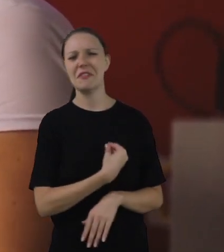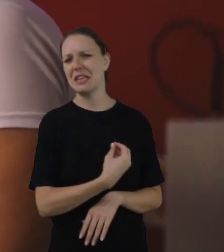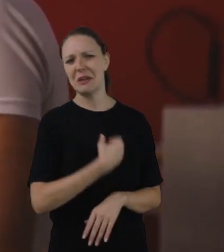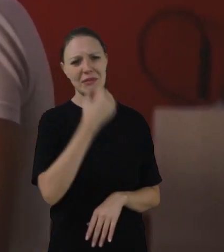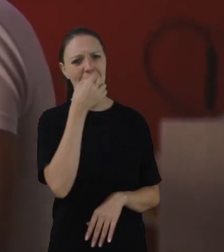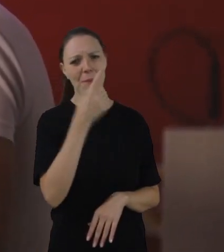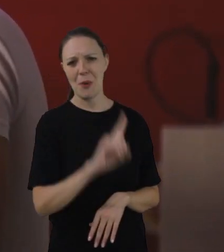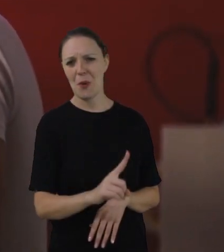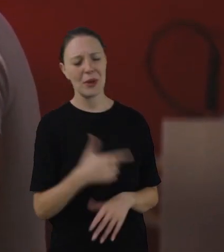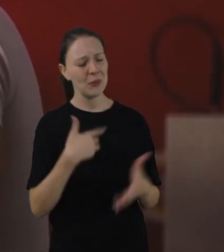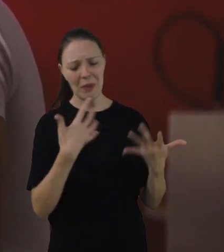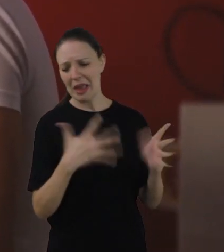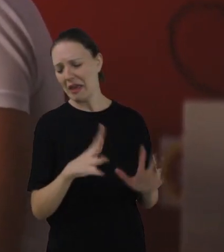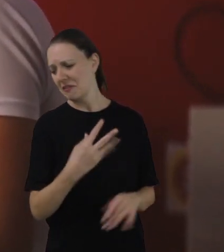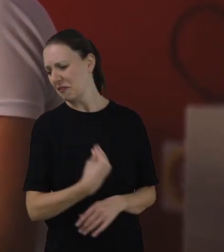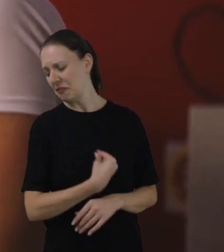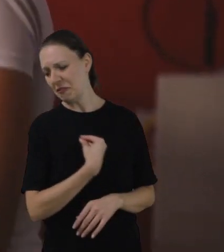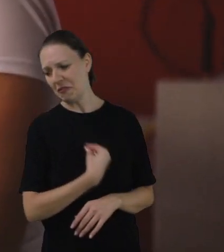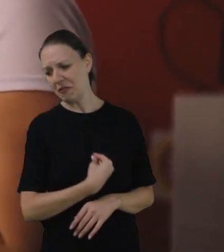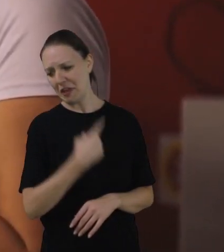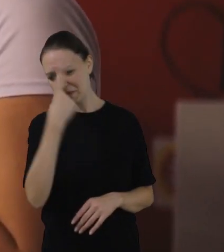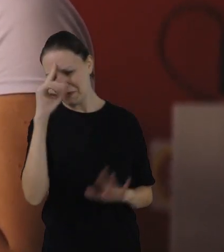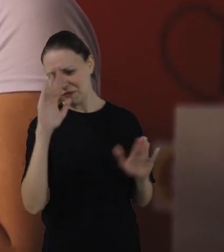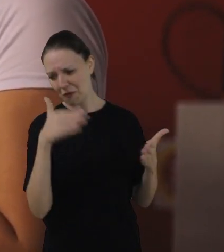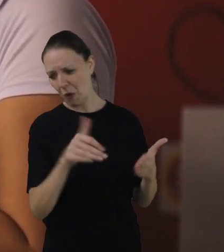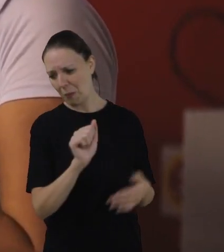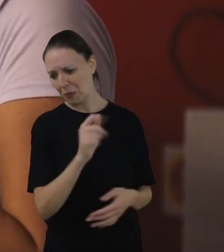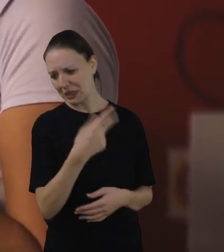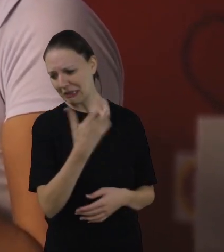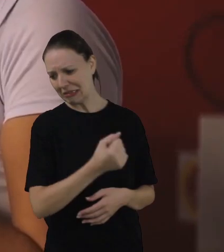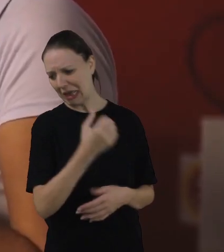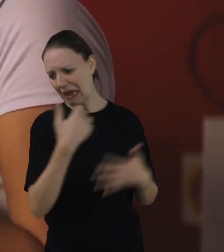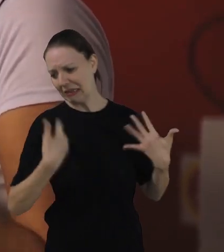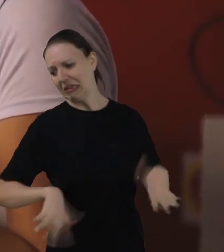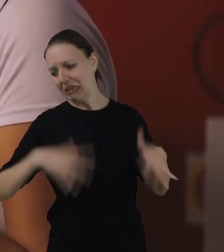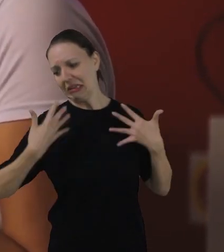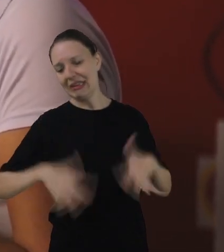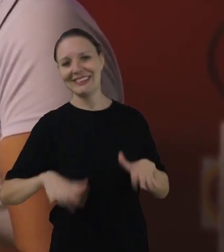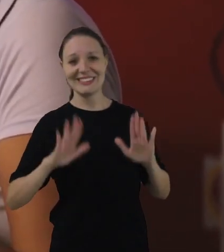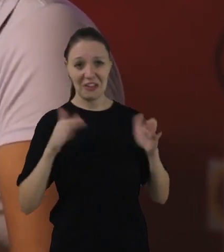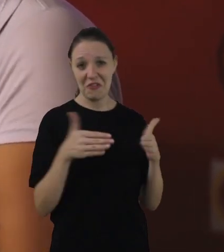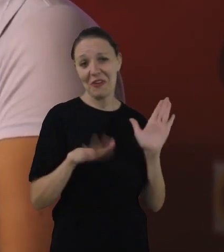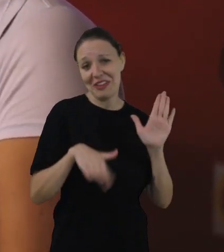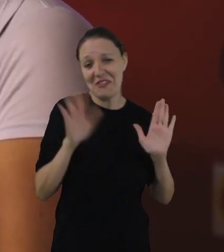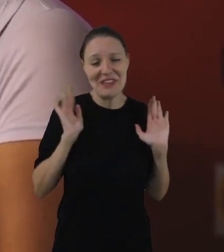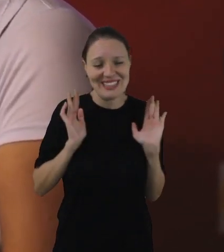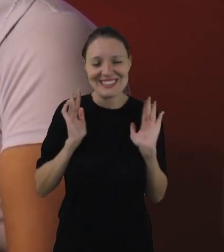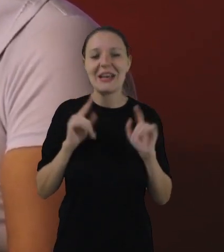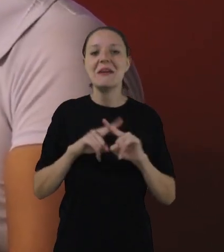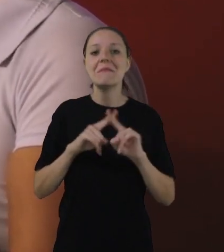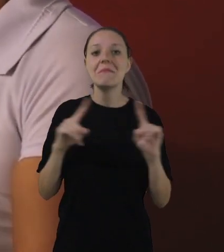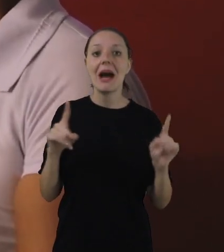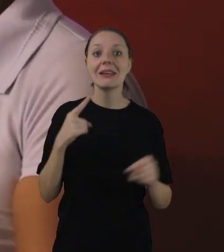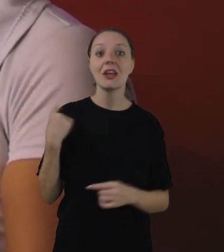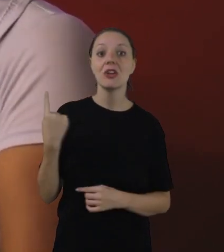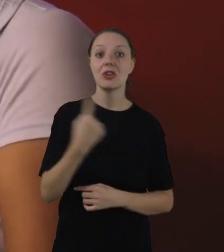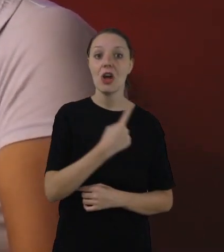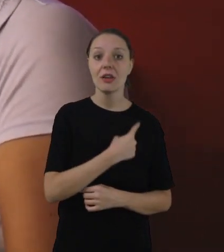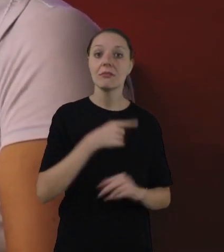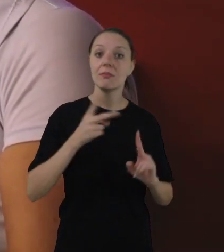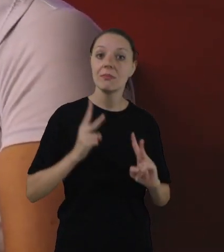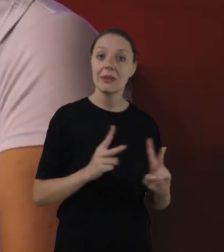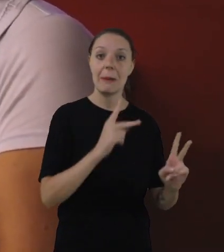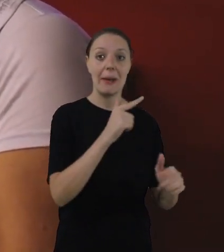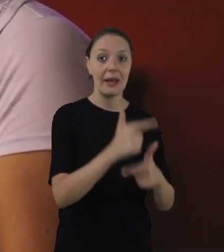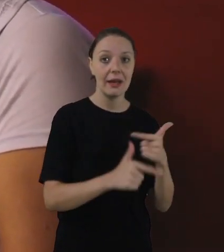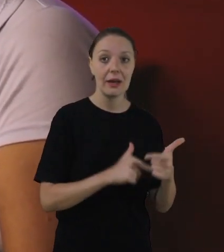não está tão boa e que a gente nem quer viver mais, né? O que já está focado na aposentadoria. Talvez seja esse o foco. Mas, enquanto